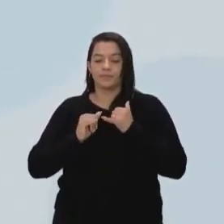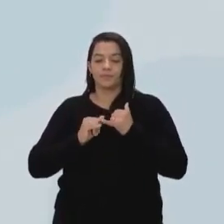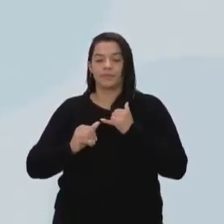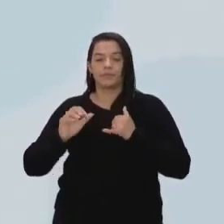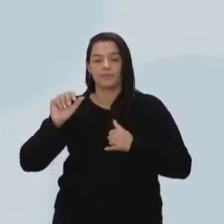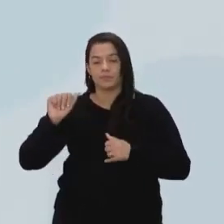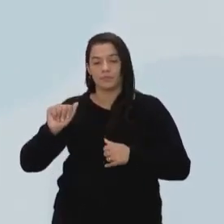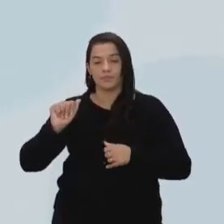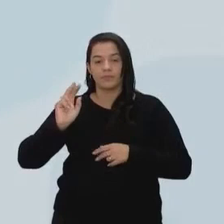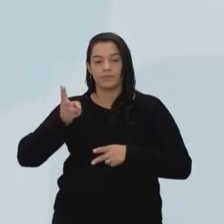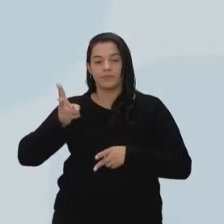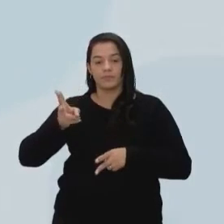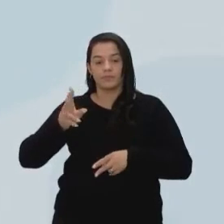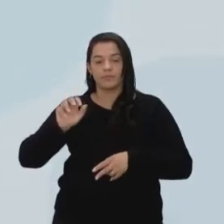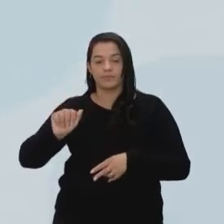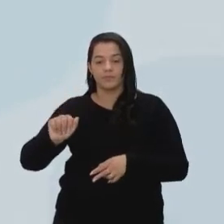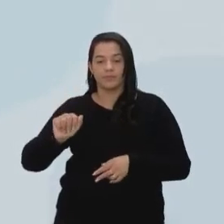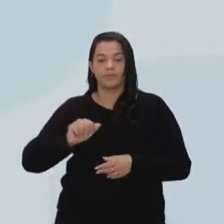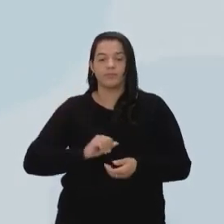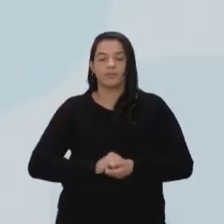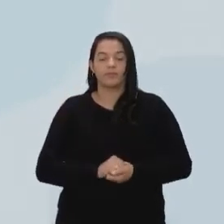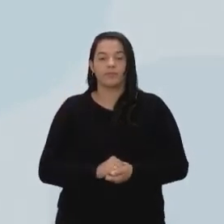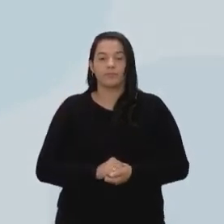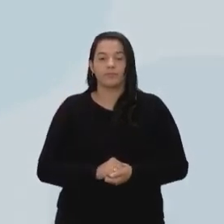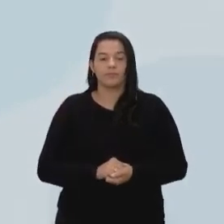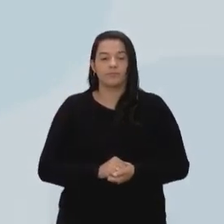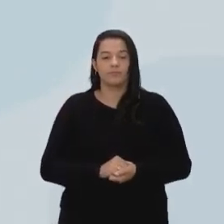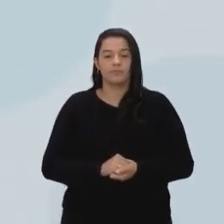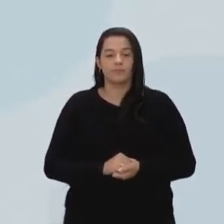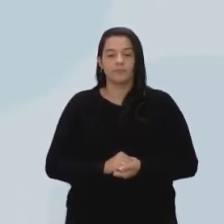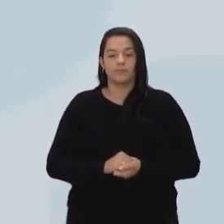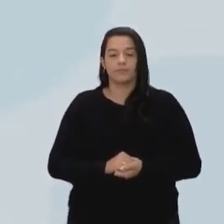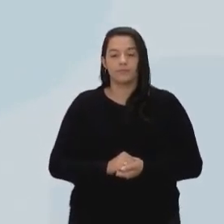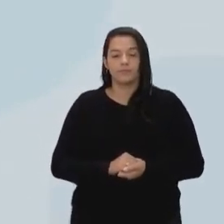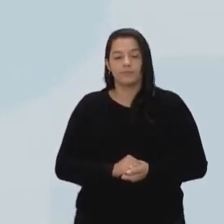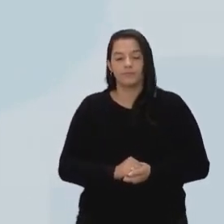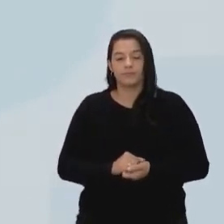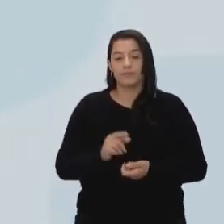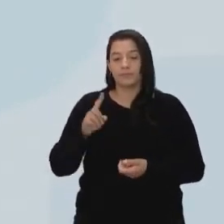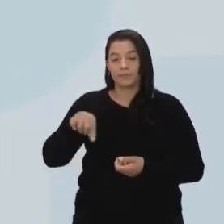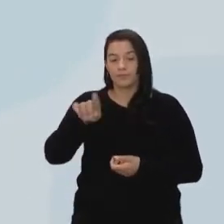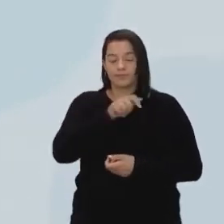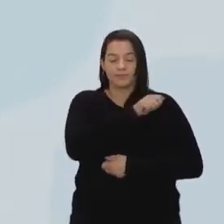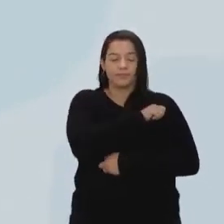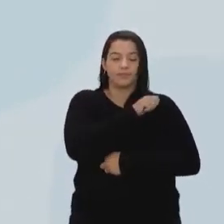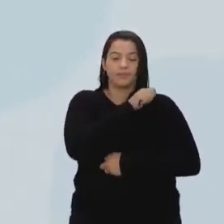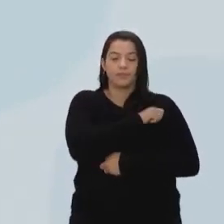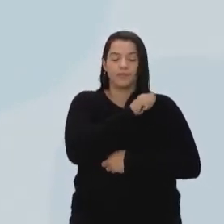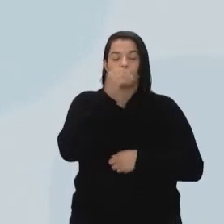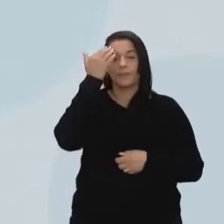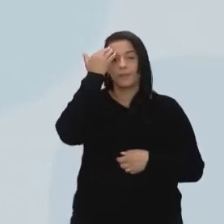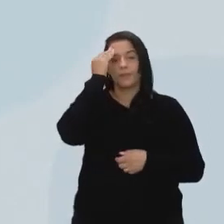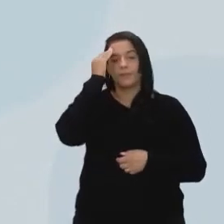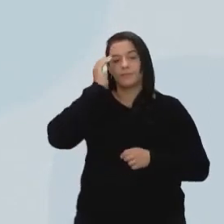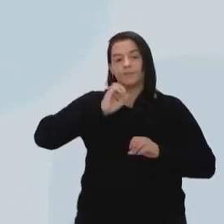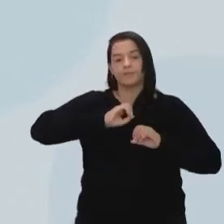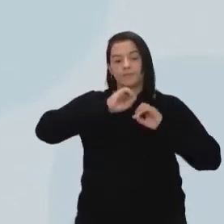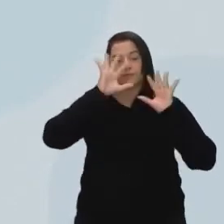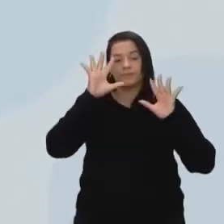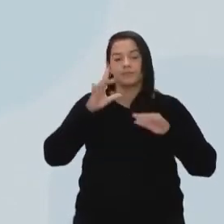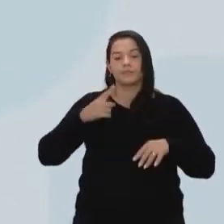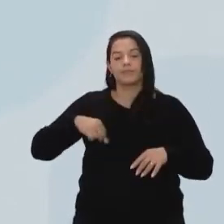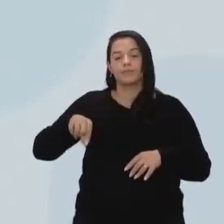A, a gente vai considerar então a letra A. O que é importante é o estudante entender que essa interação